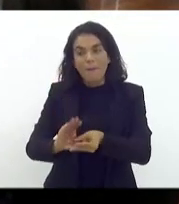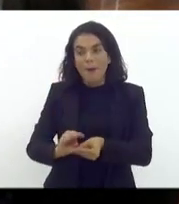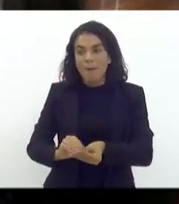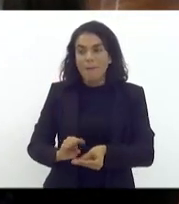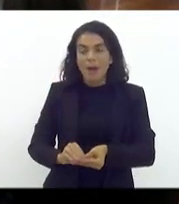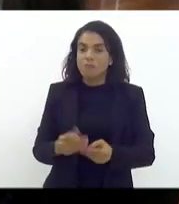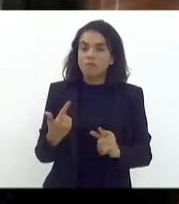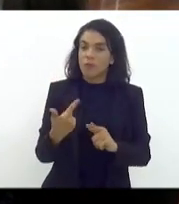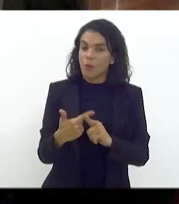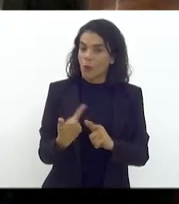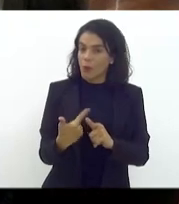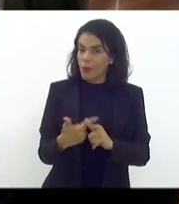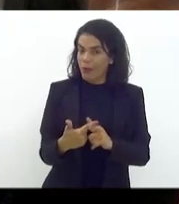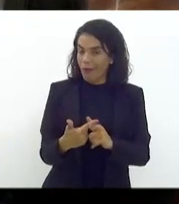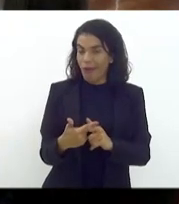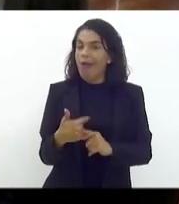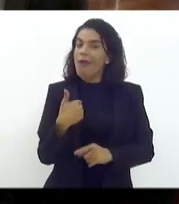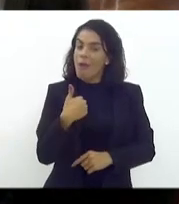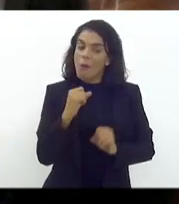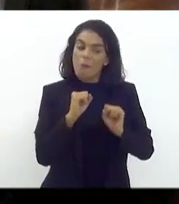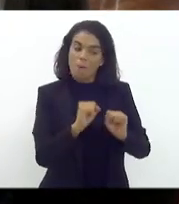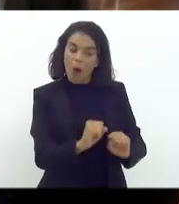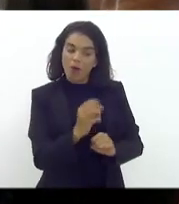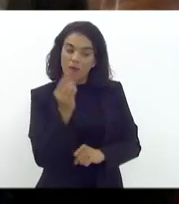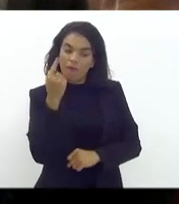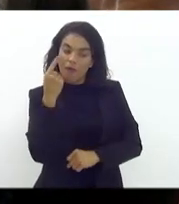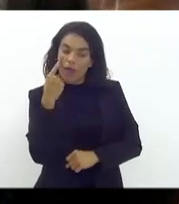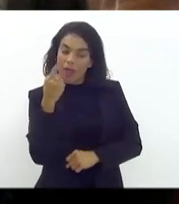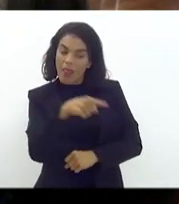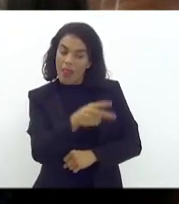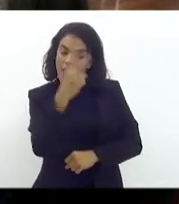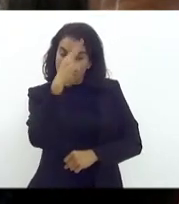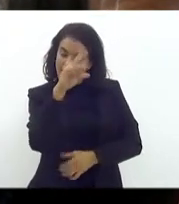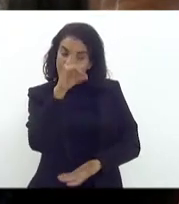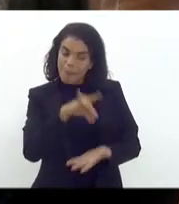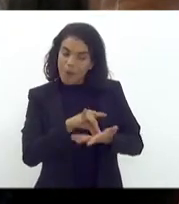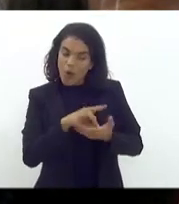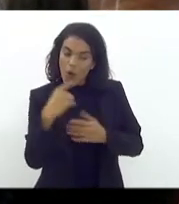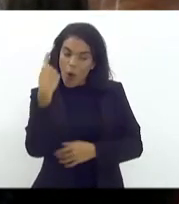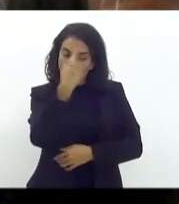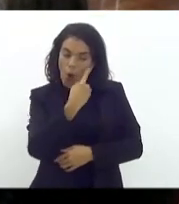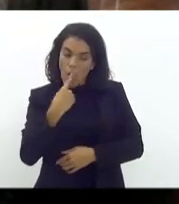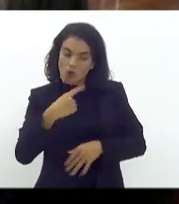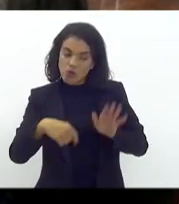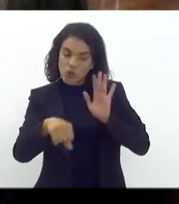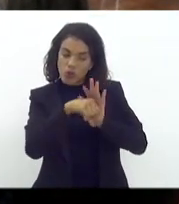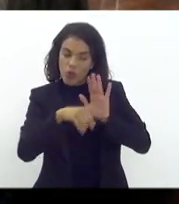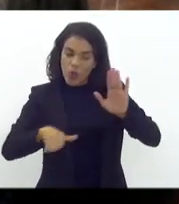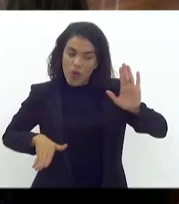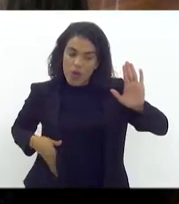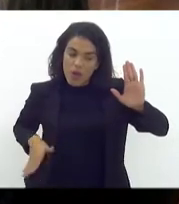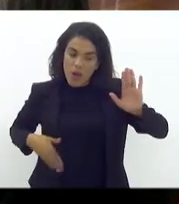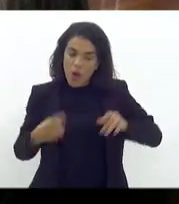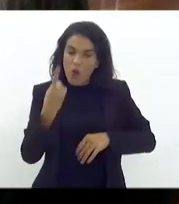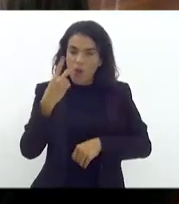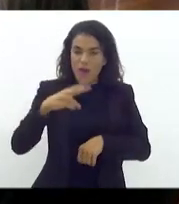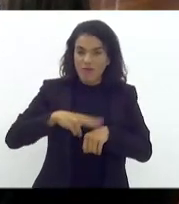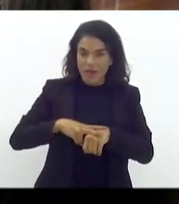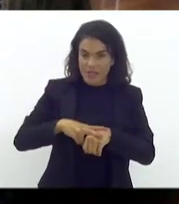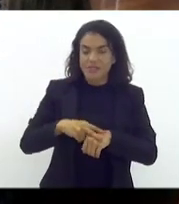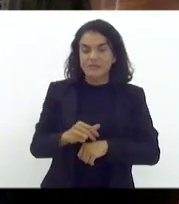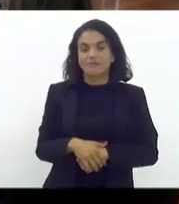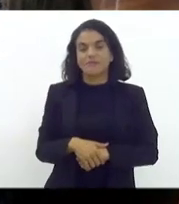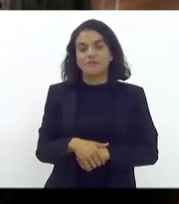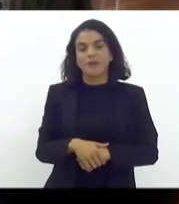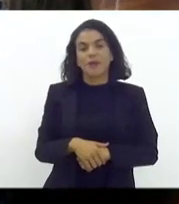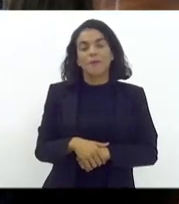por que que eu só posso testar memória de uma pessoa para um reconhecimento uma vez só é isso que